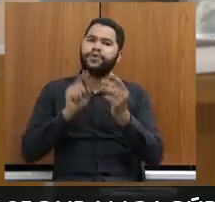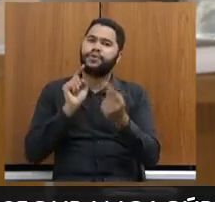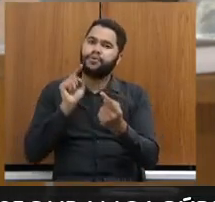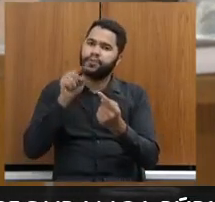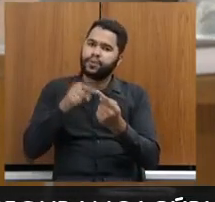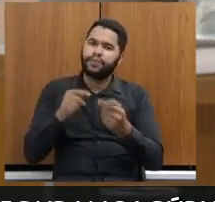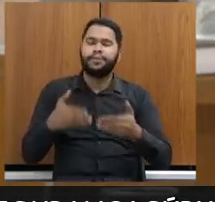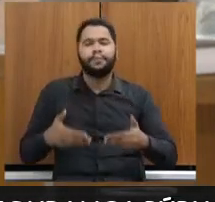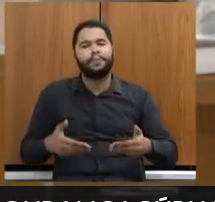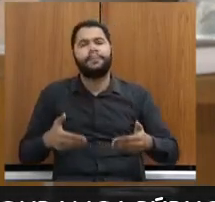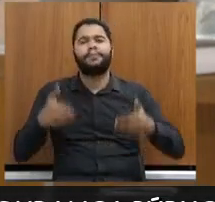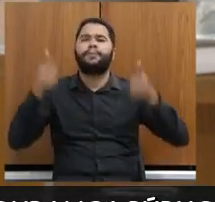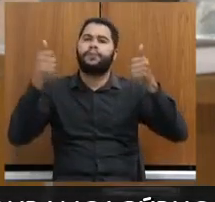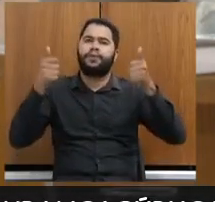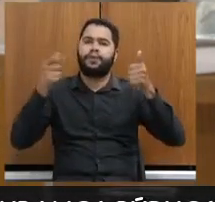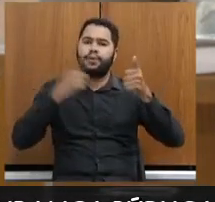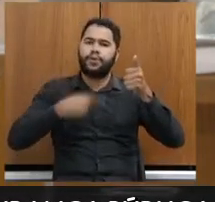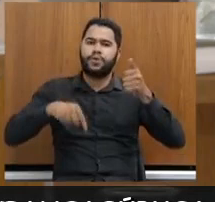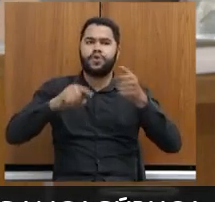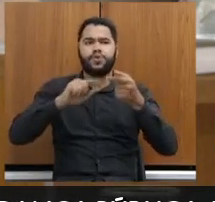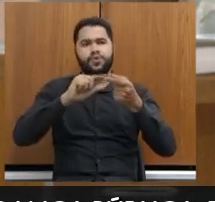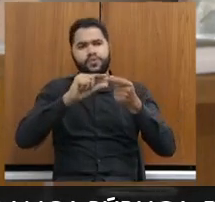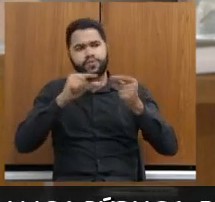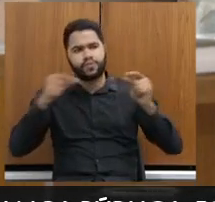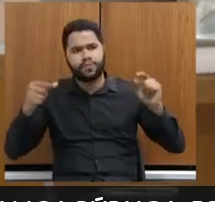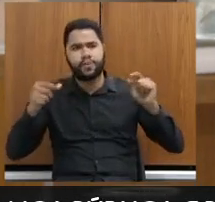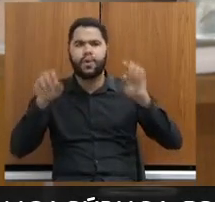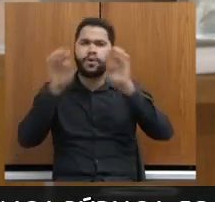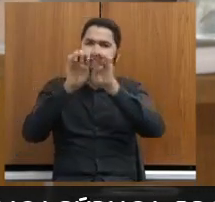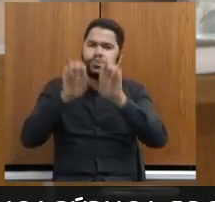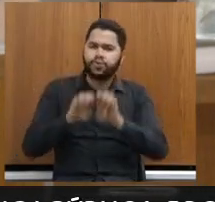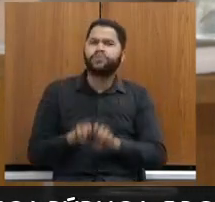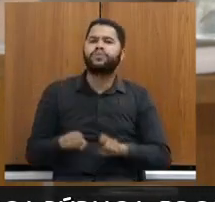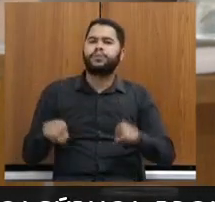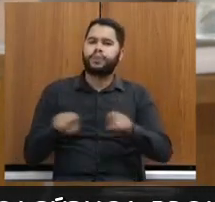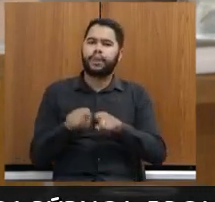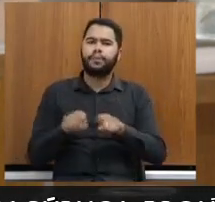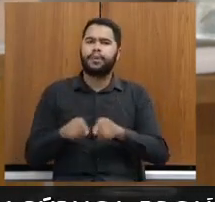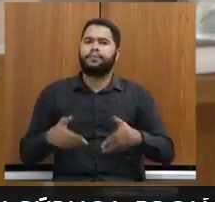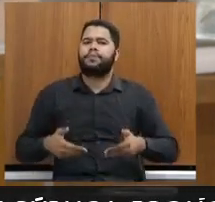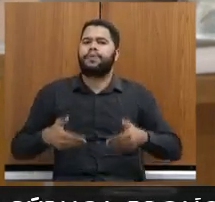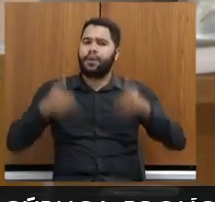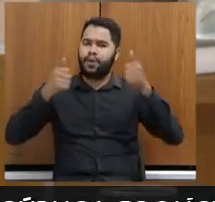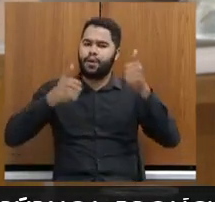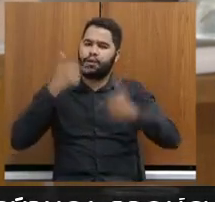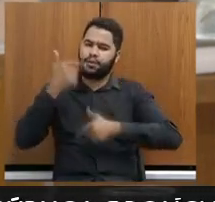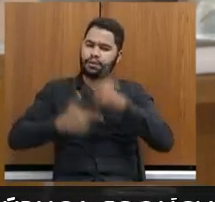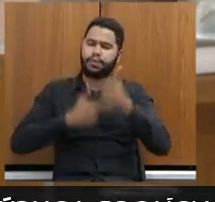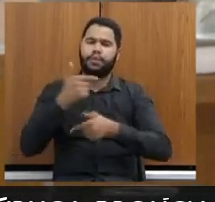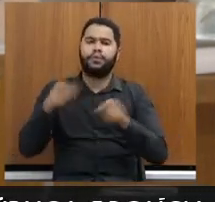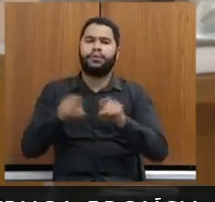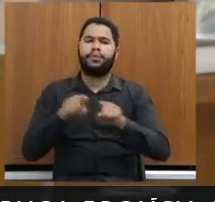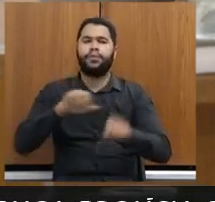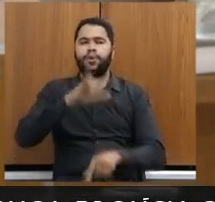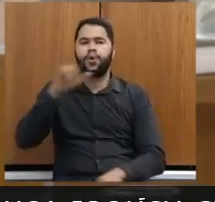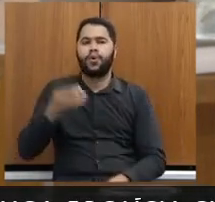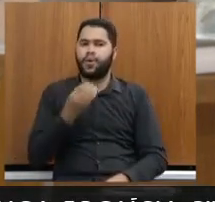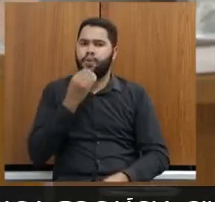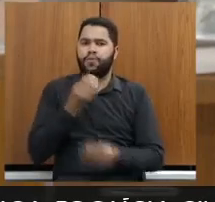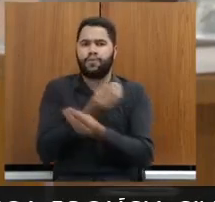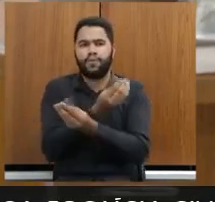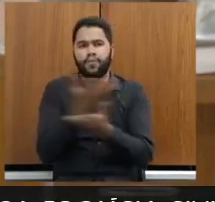visam melhorar a nossa estrutura melhorar as nossas condições de trabalho e dar mais oportunidade